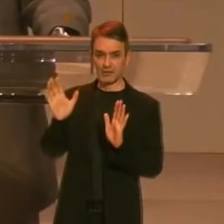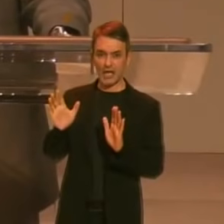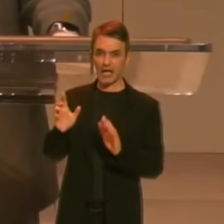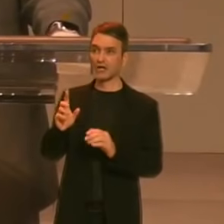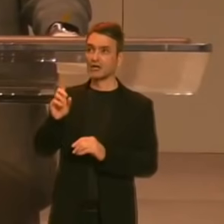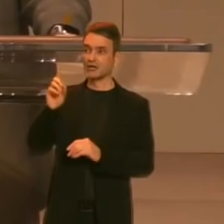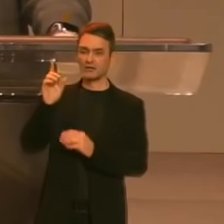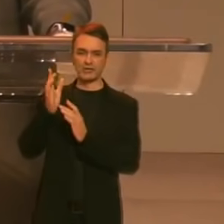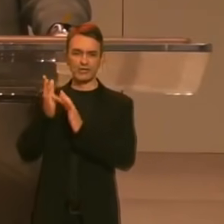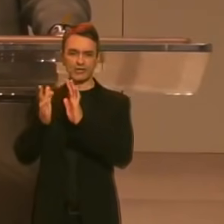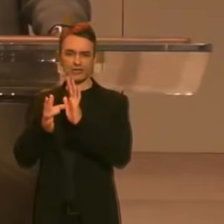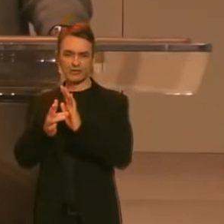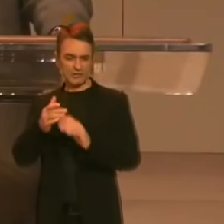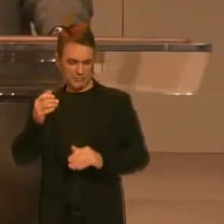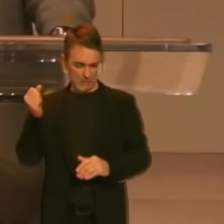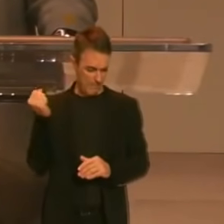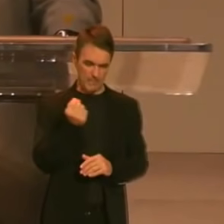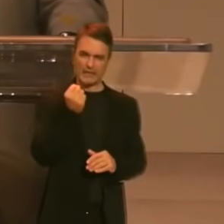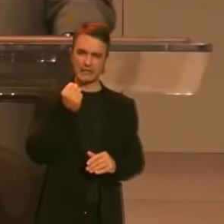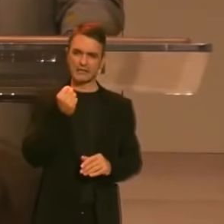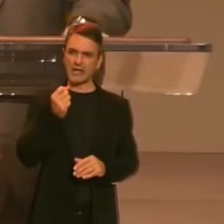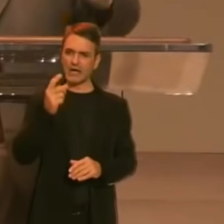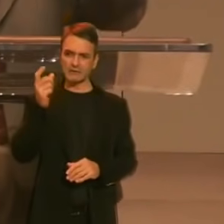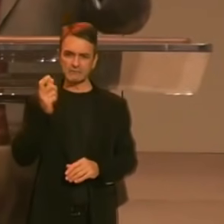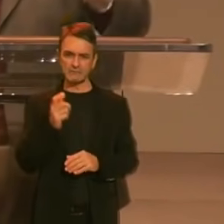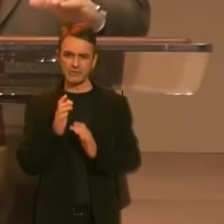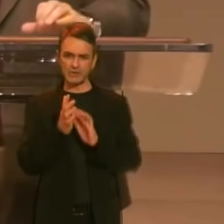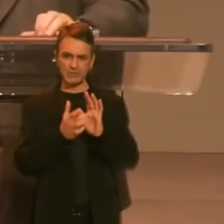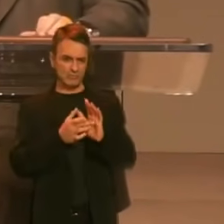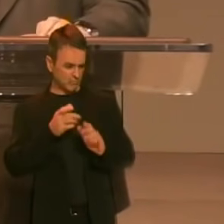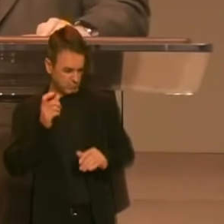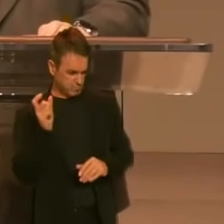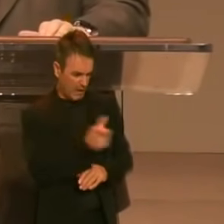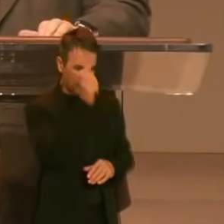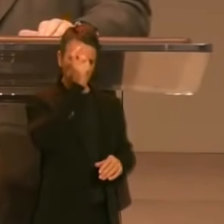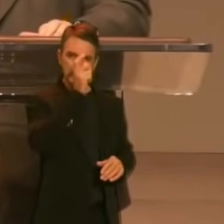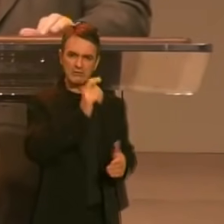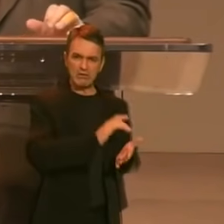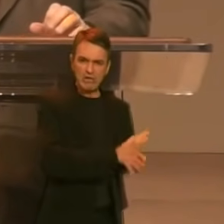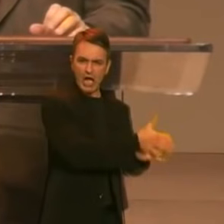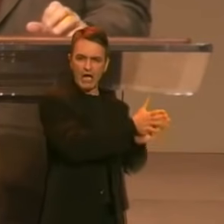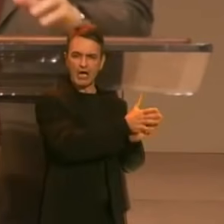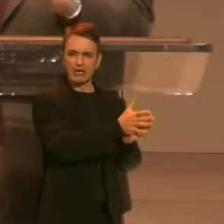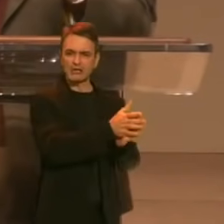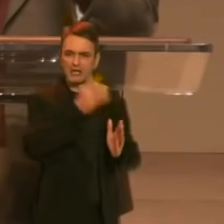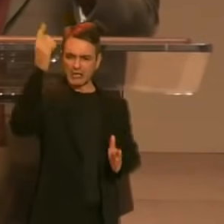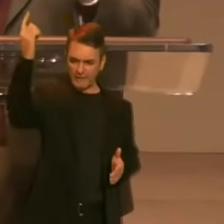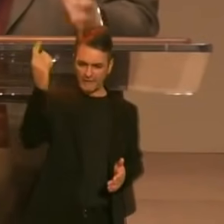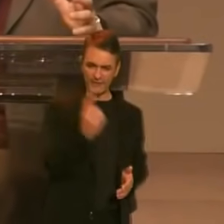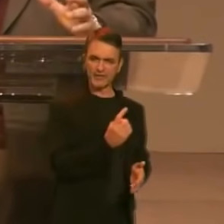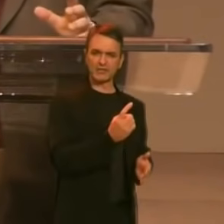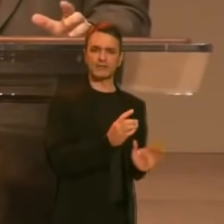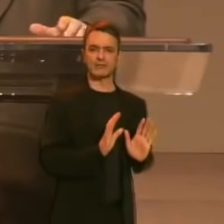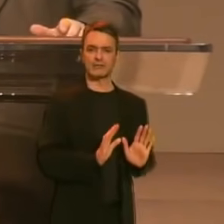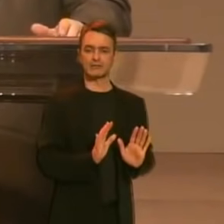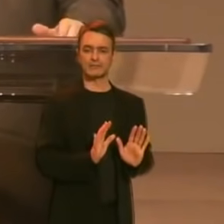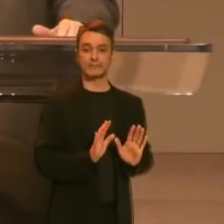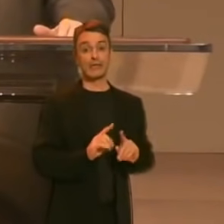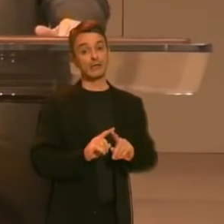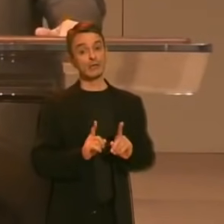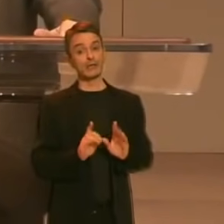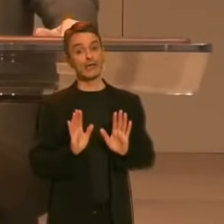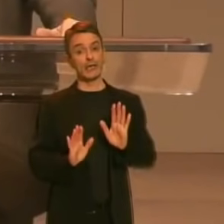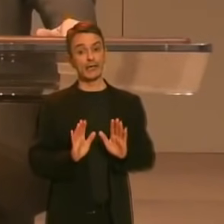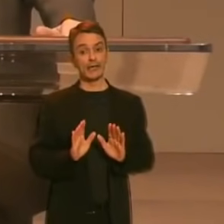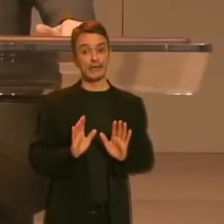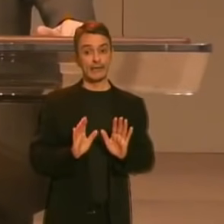o sopro de sua boca e destruirá pela manifestação da sua vinda. E a vinda desse perverso é